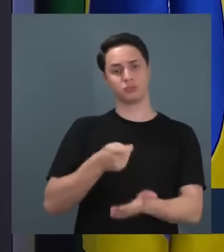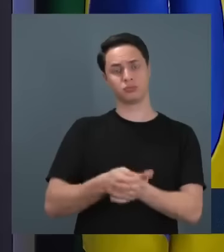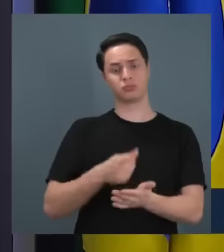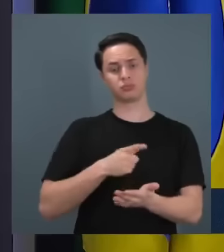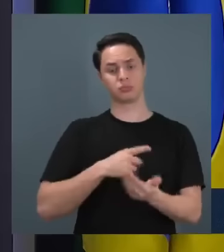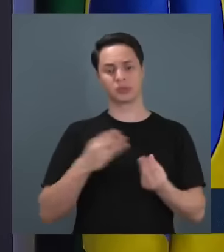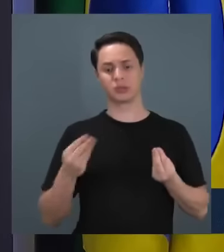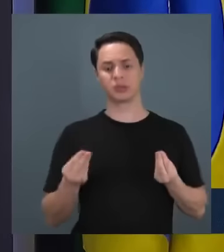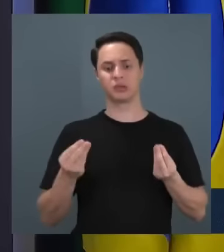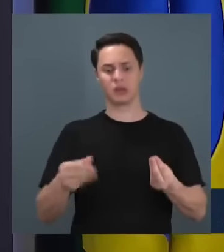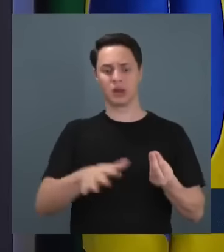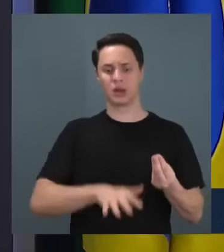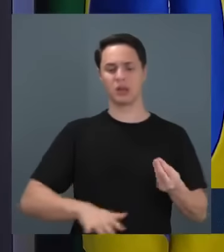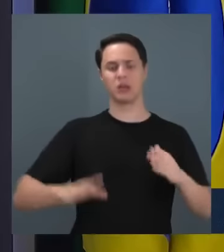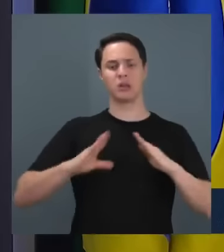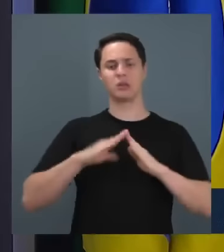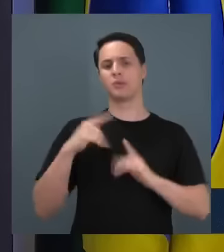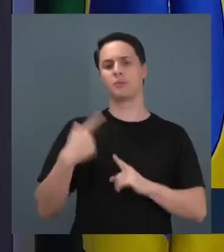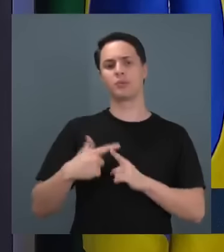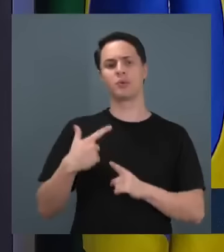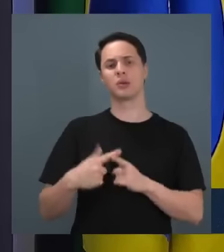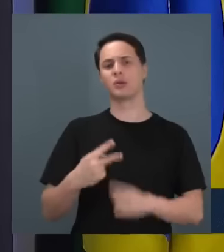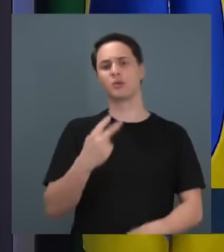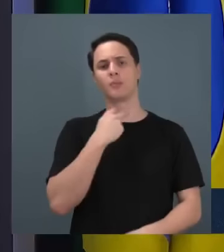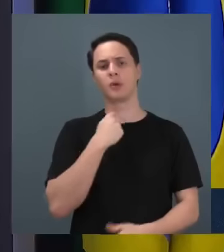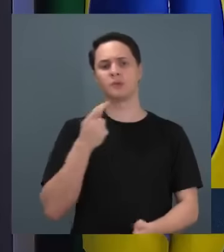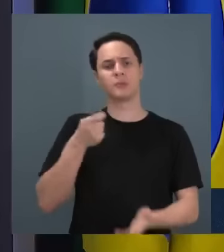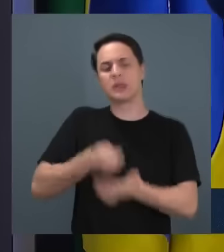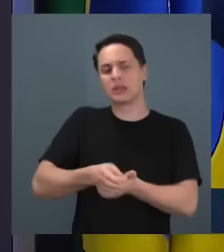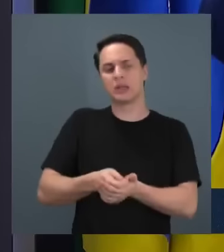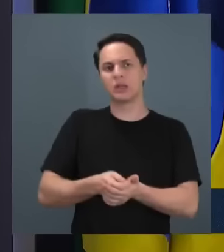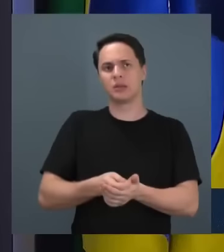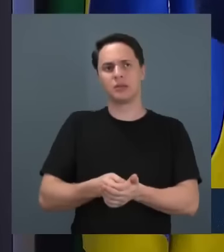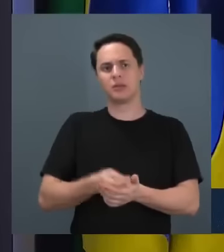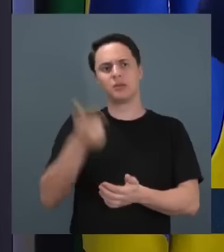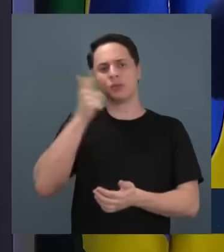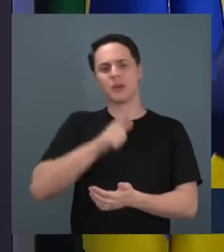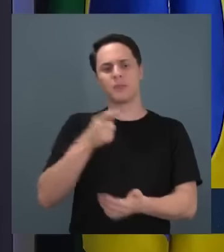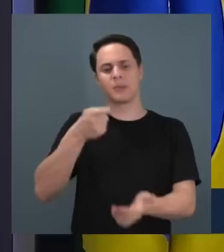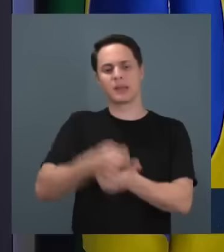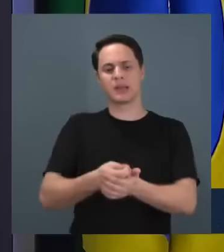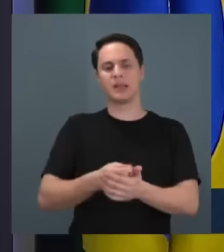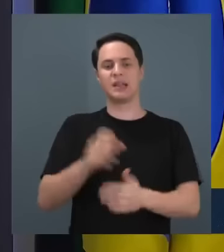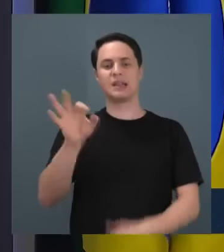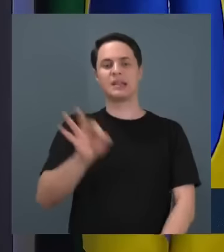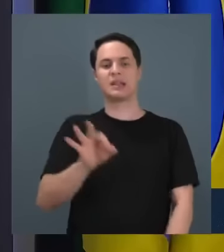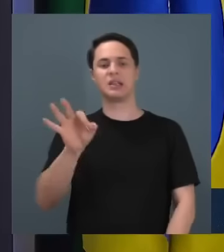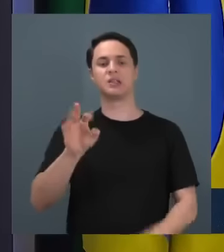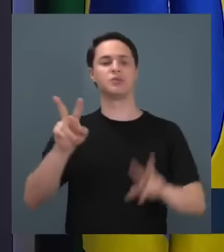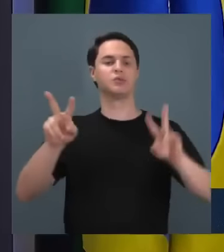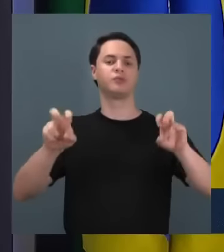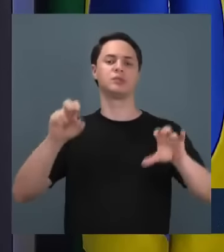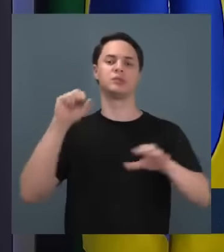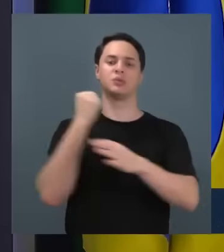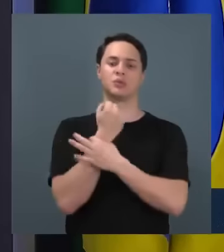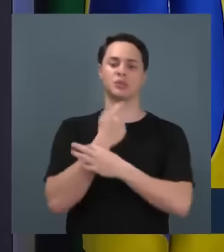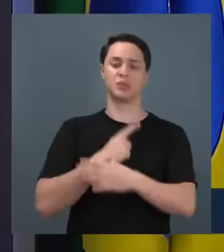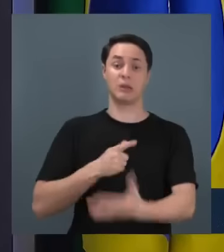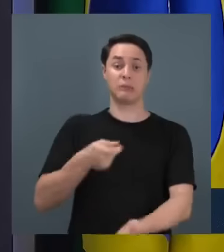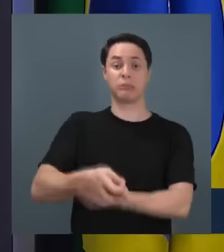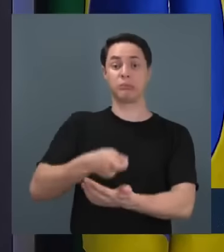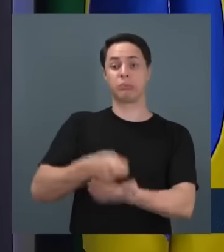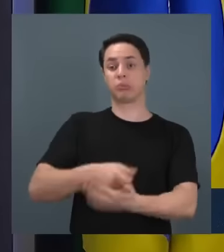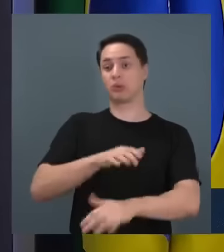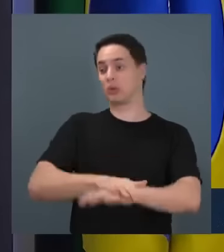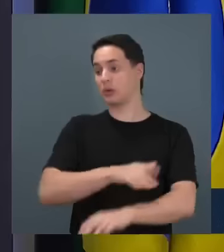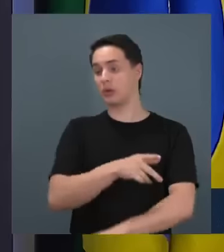seus estabelecimentos porque não podem pagar, abro aspas, taxas de segurança impostas pelas